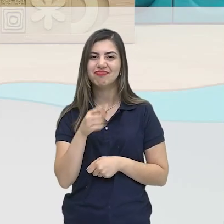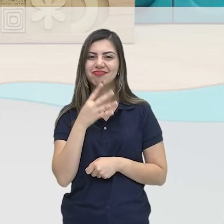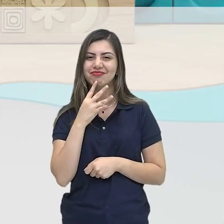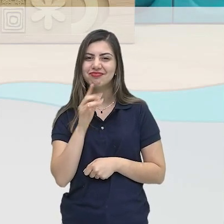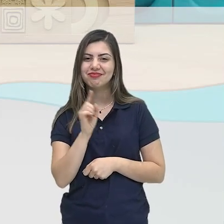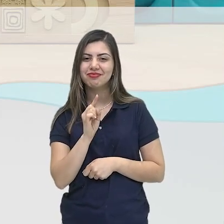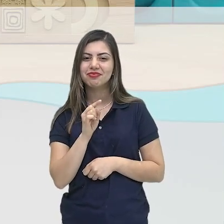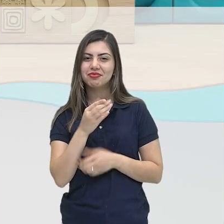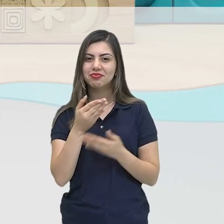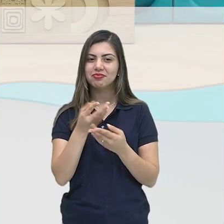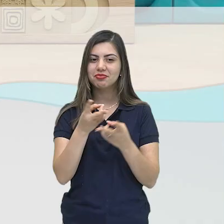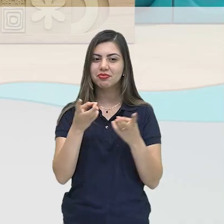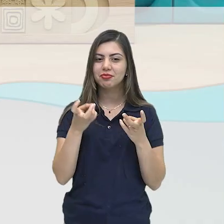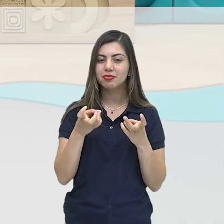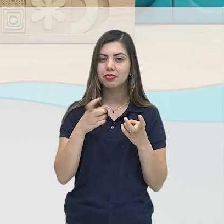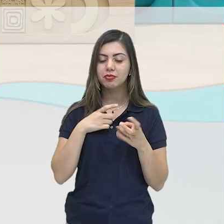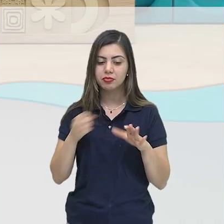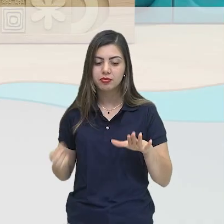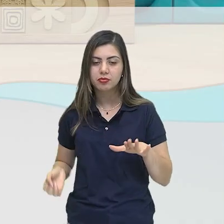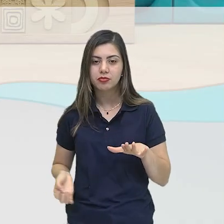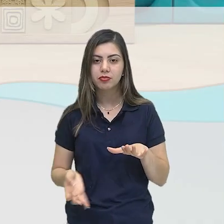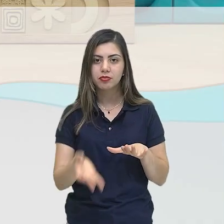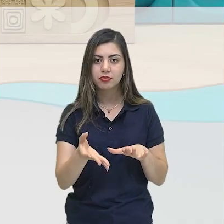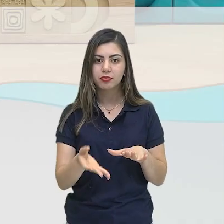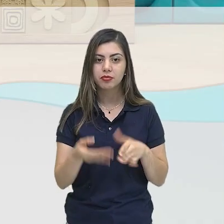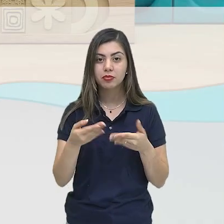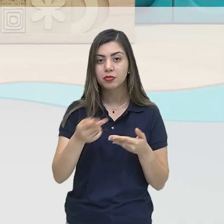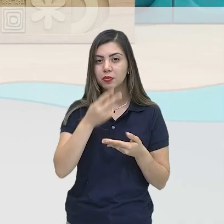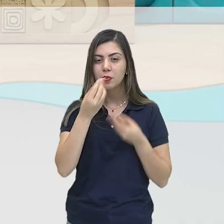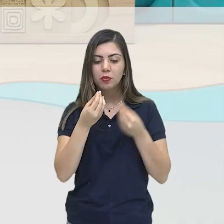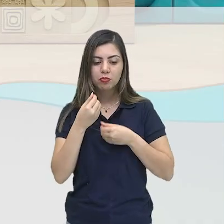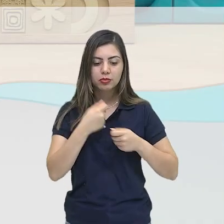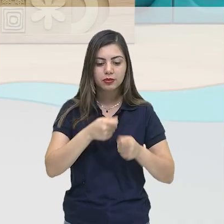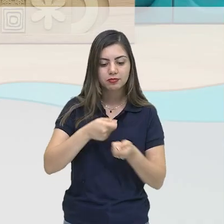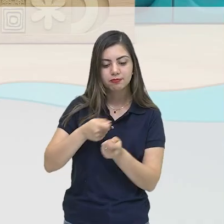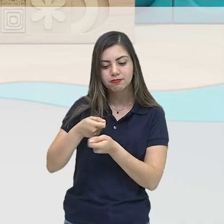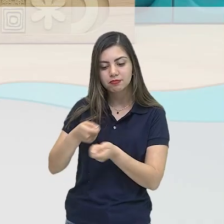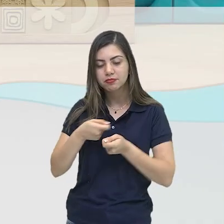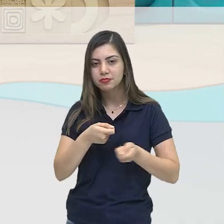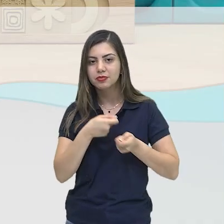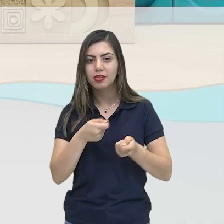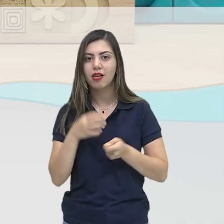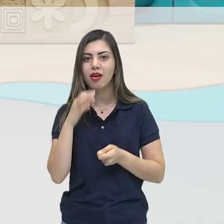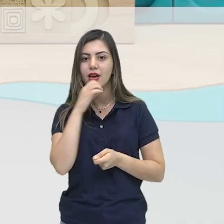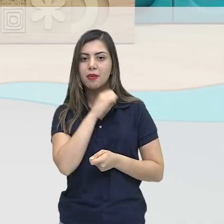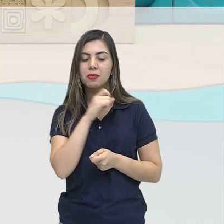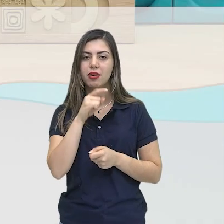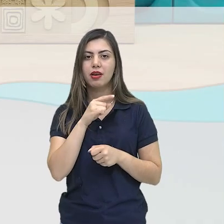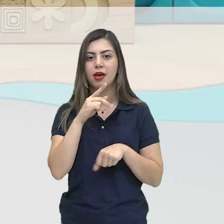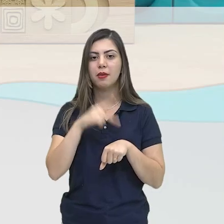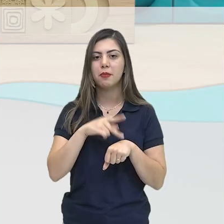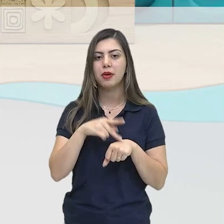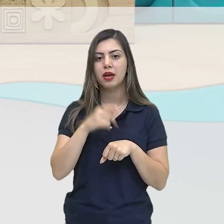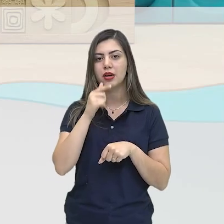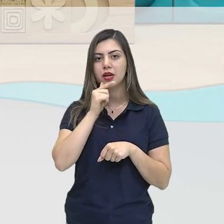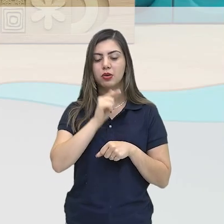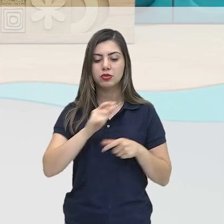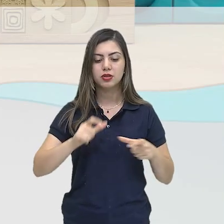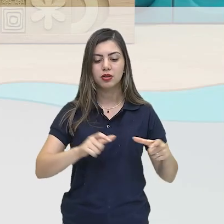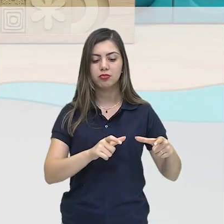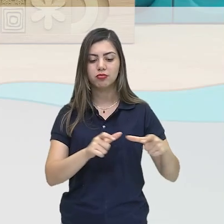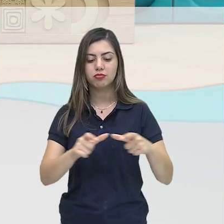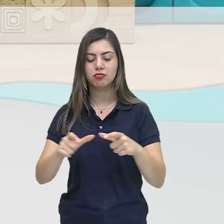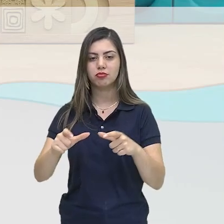do arremesso, todo mundo começa a trabalhar varrendo bem rapidinho, né, para que a pedra chegue ali no objetivo, que